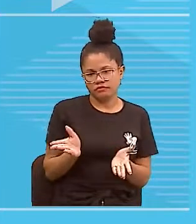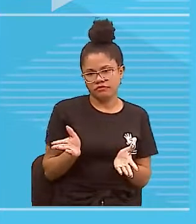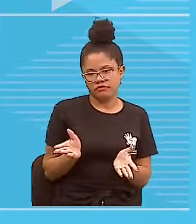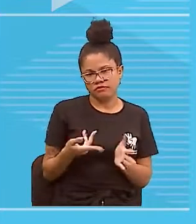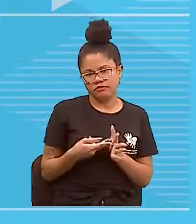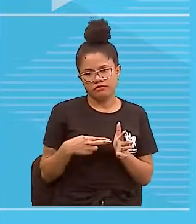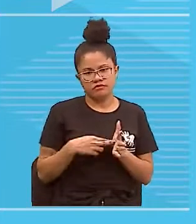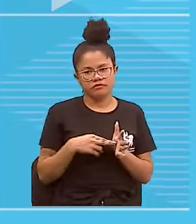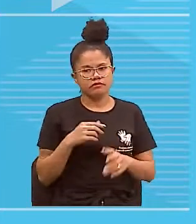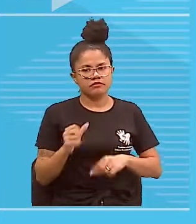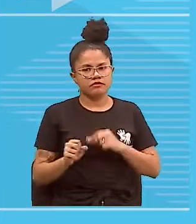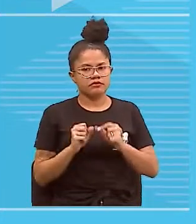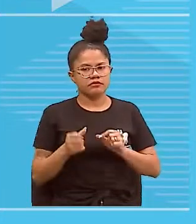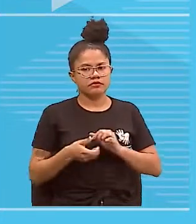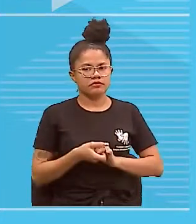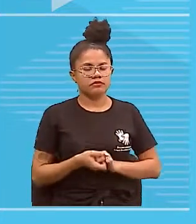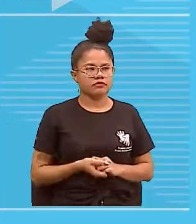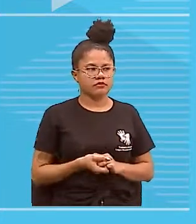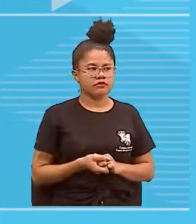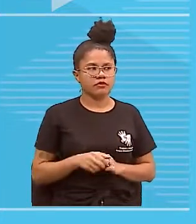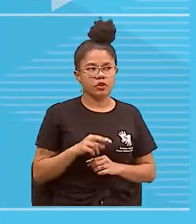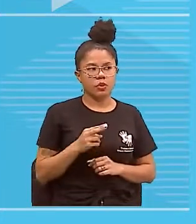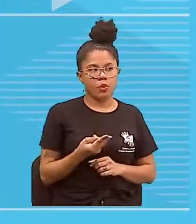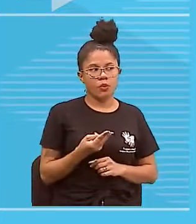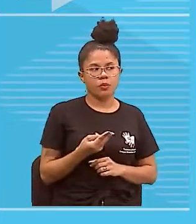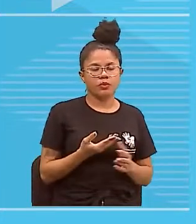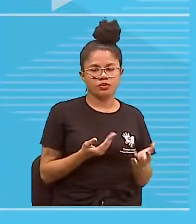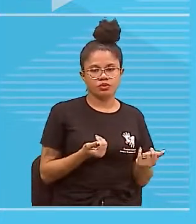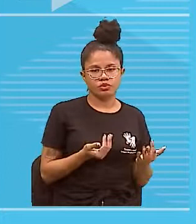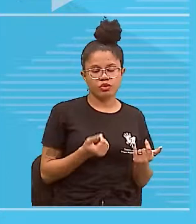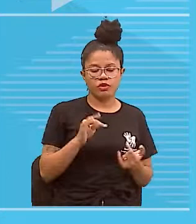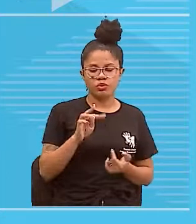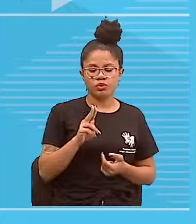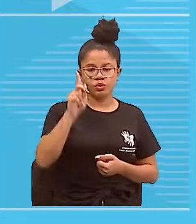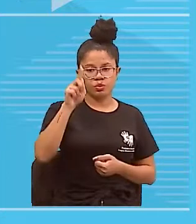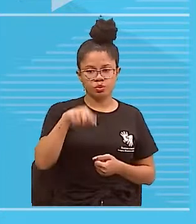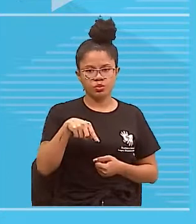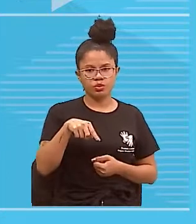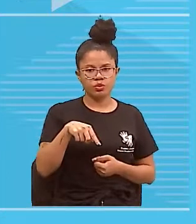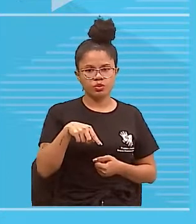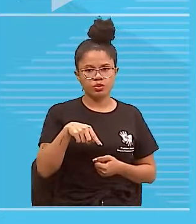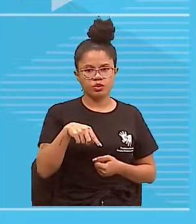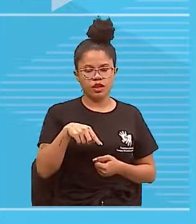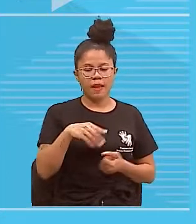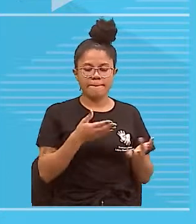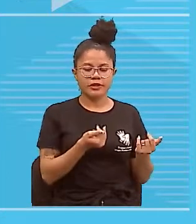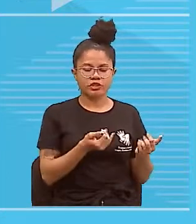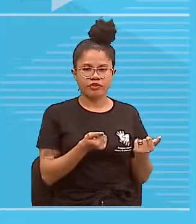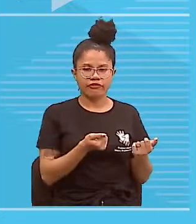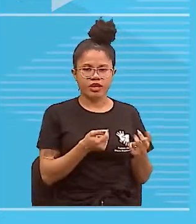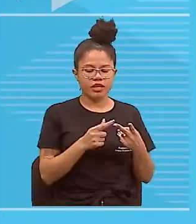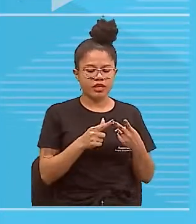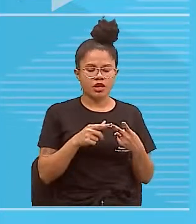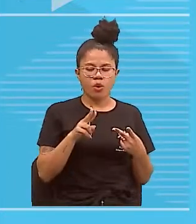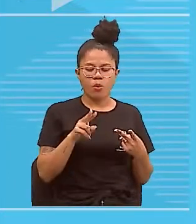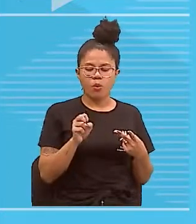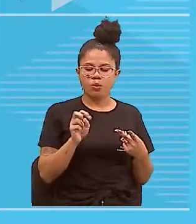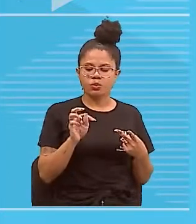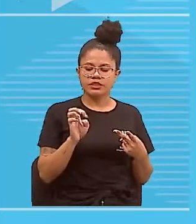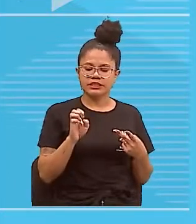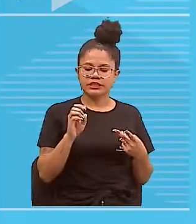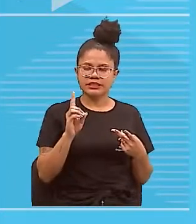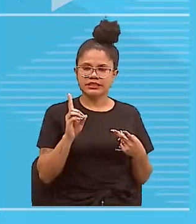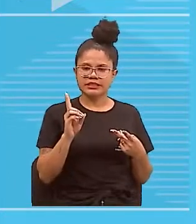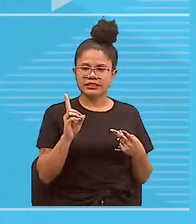para um público jovem né Se fosse ter voltado para um público adulto não é isso inclusive